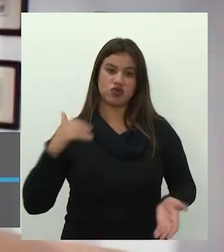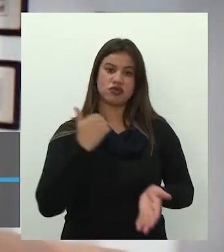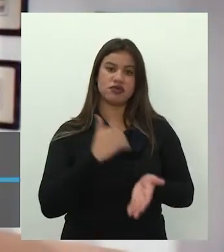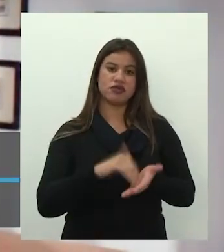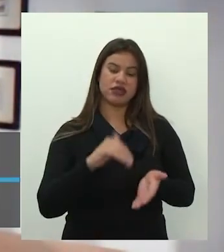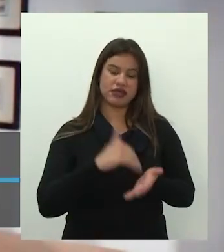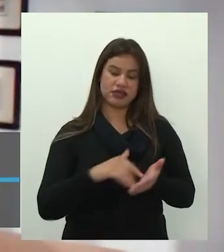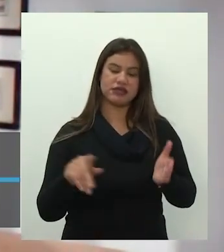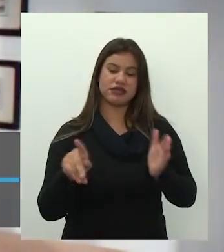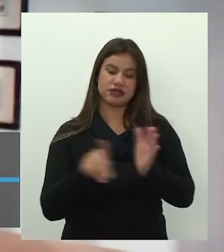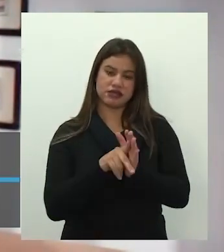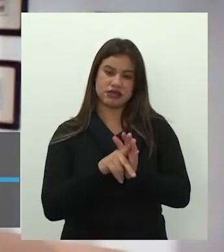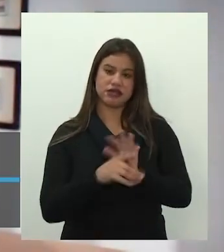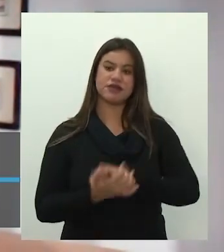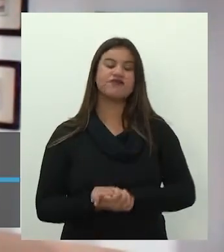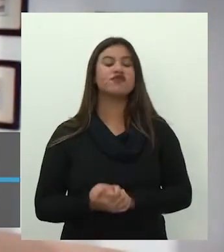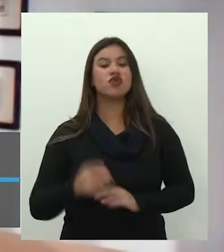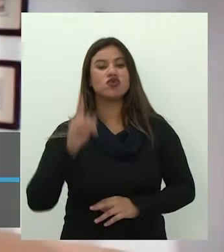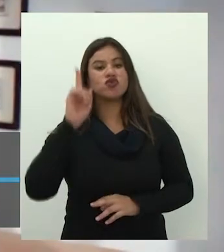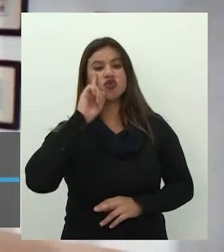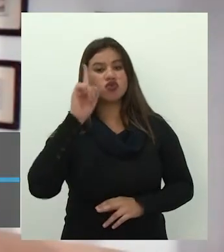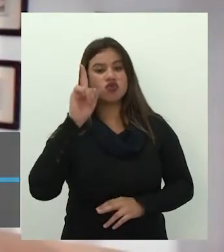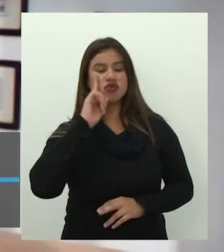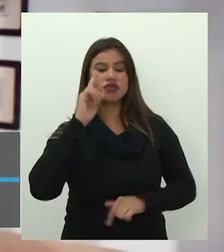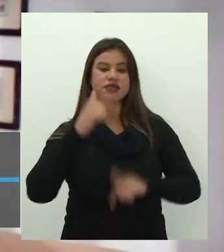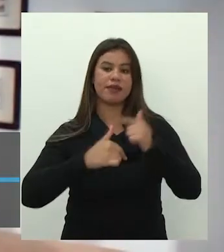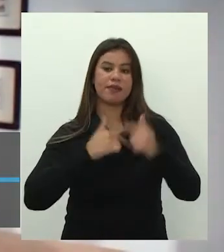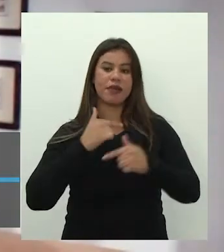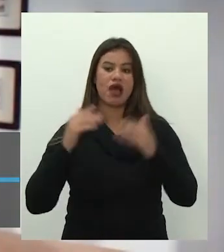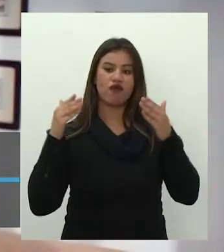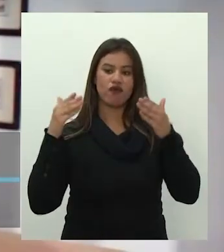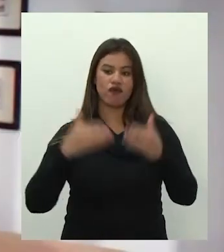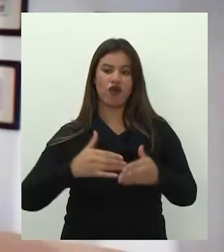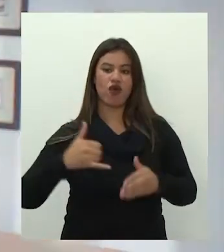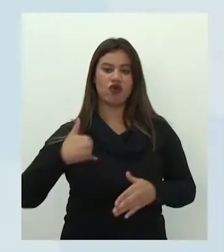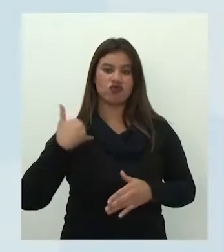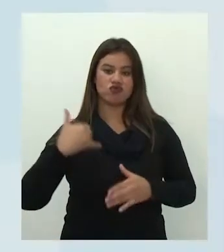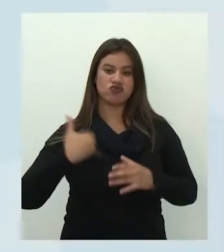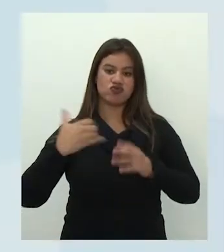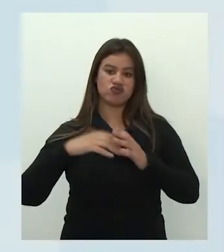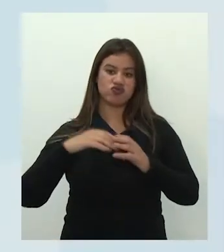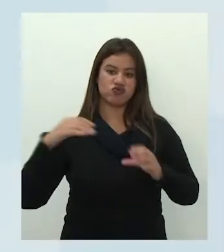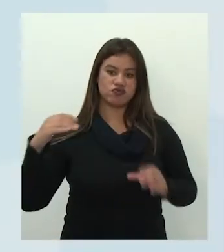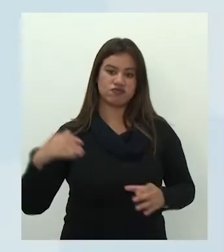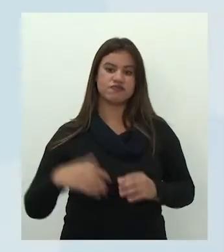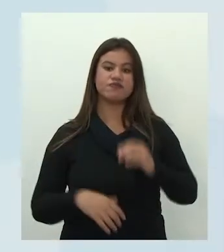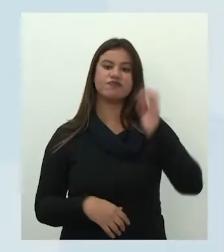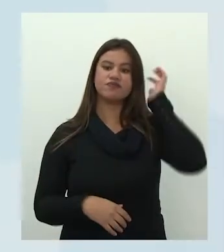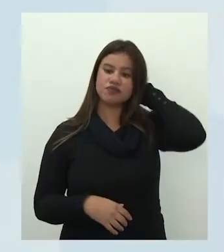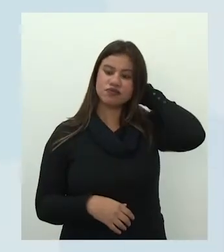dia a dia é trabalhar com envelhecimento. O próximo, por favor.